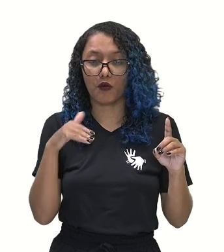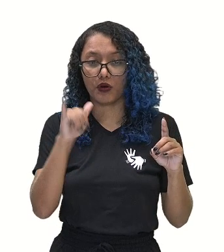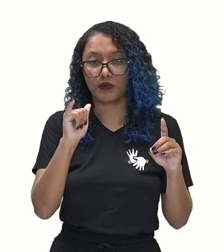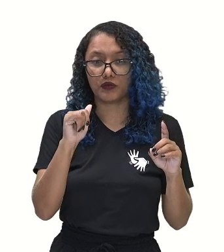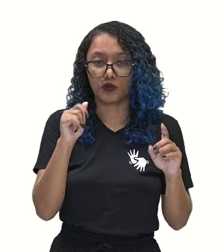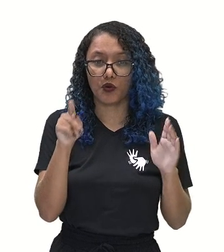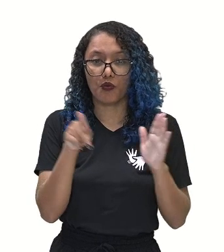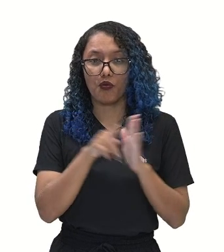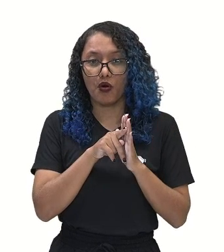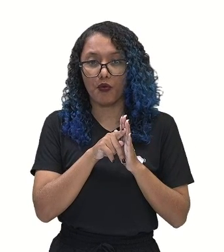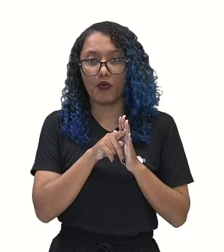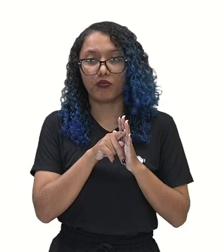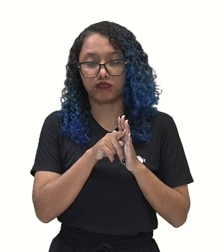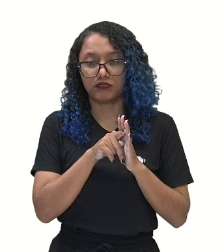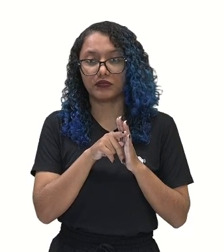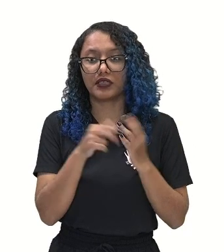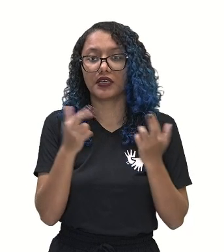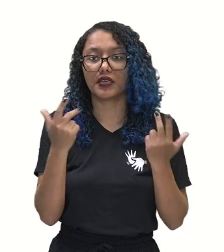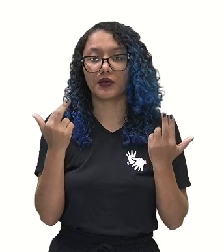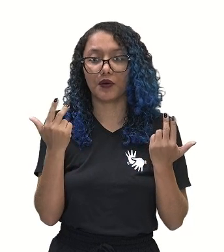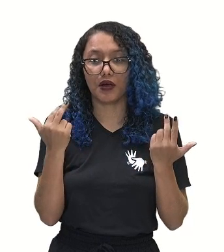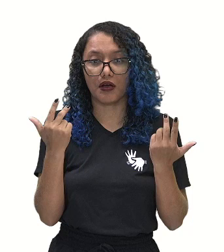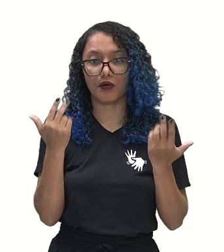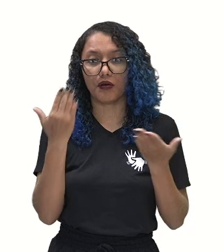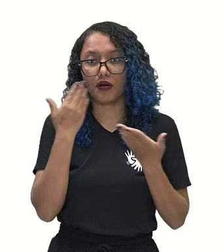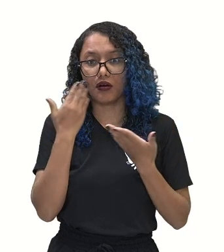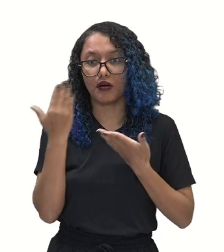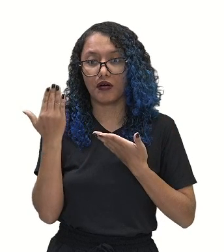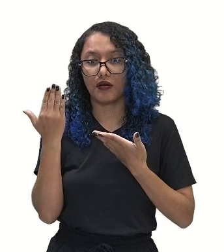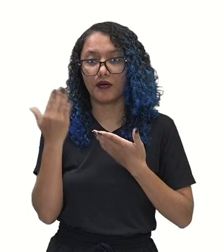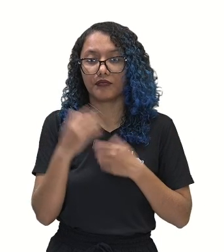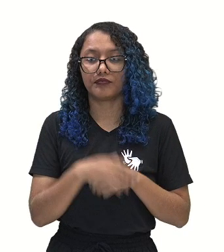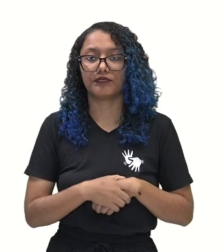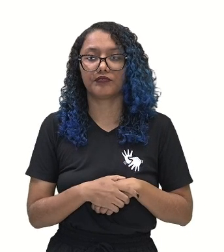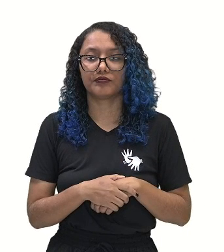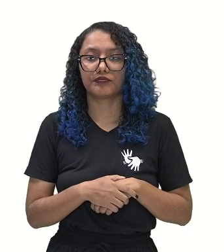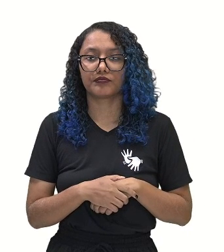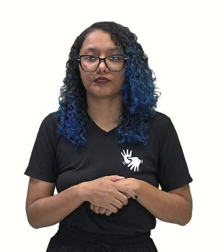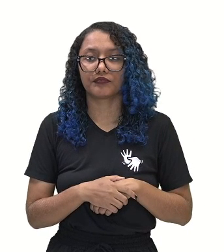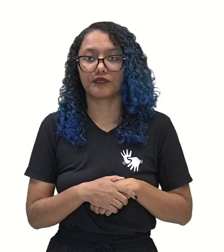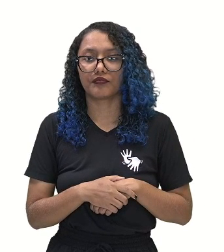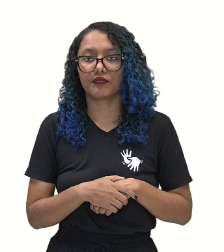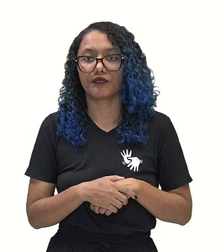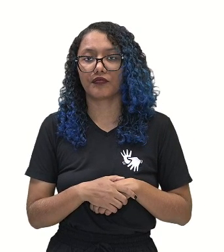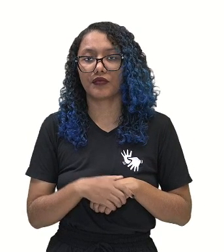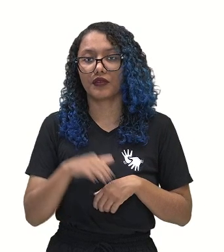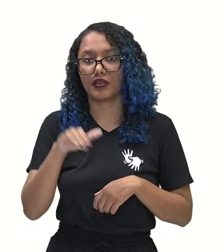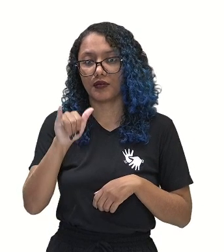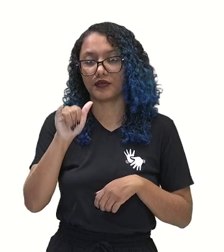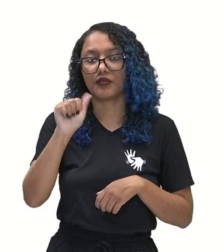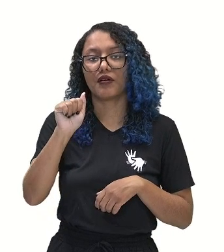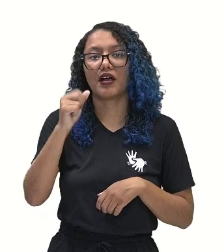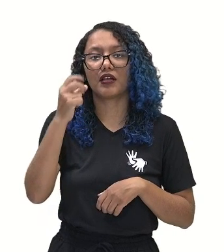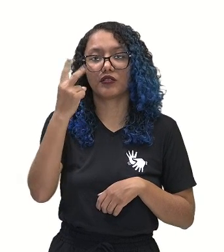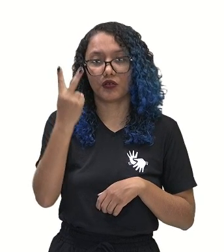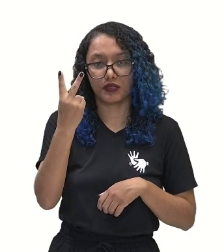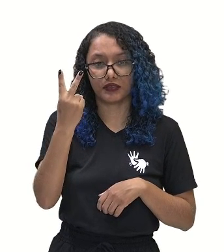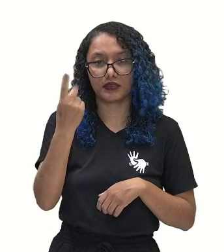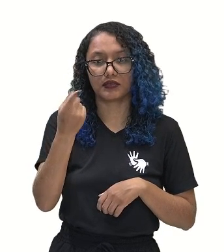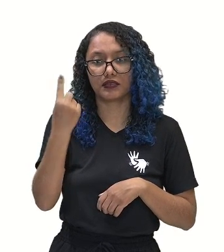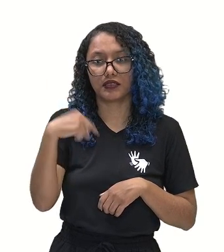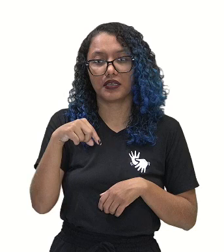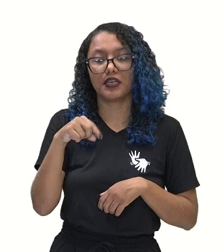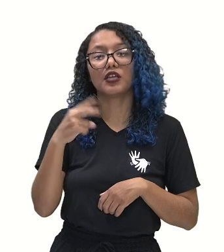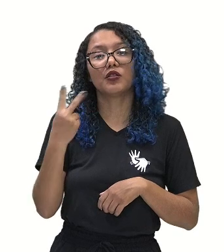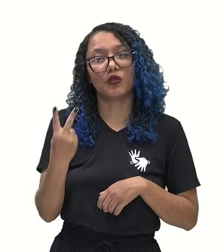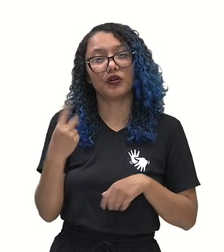pontos são iguais. Aqui, reparem, eu tenho 2 para o y do A e 2 para o y do